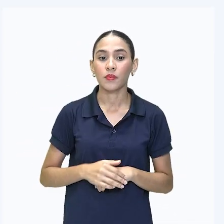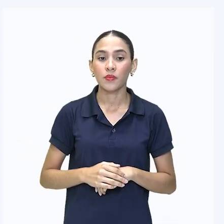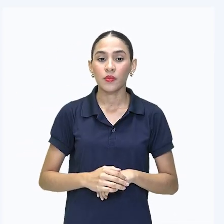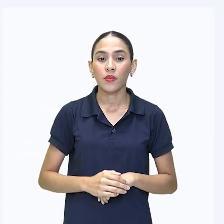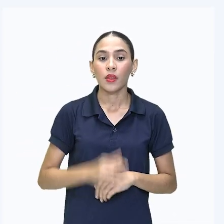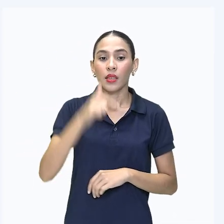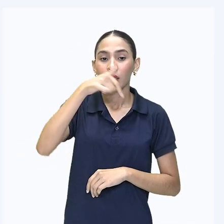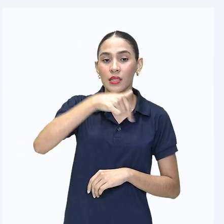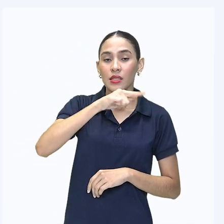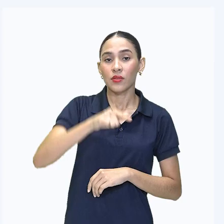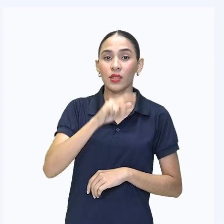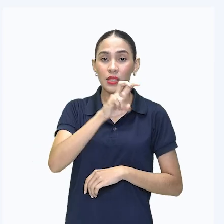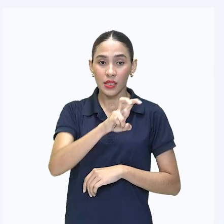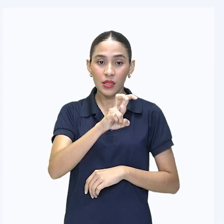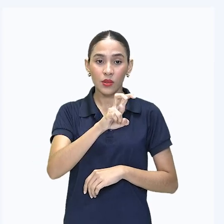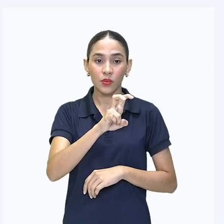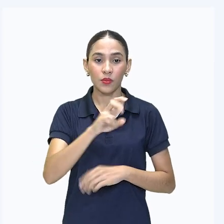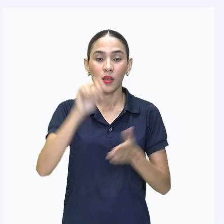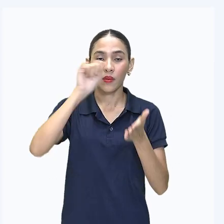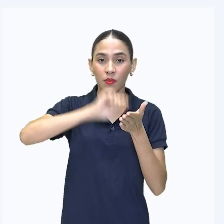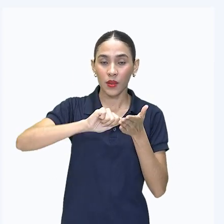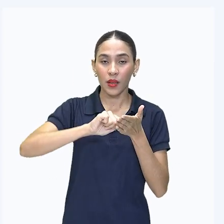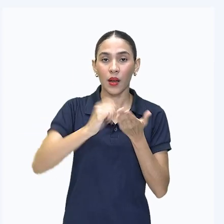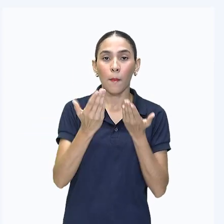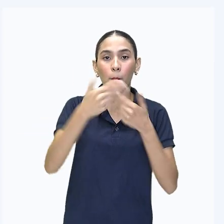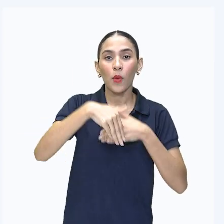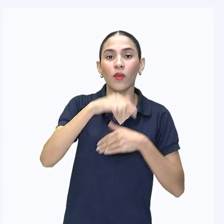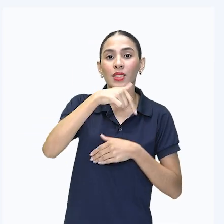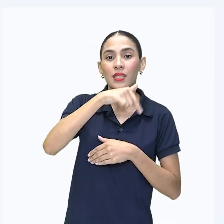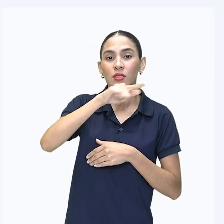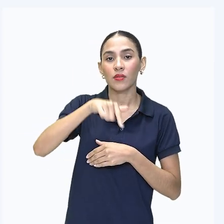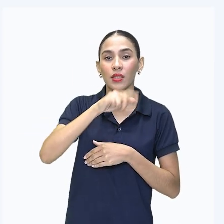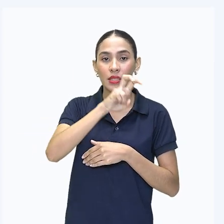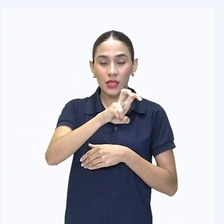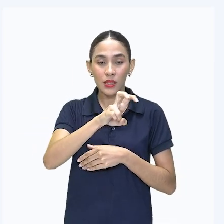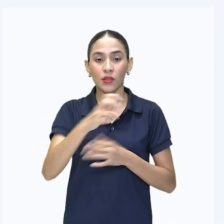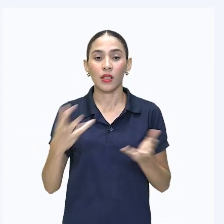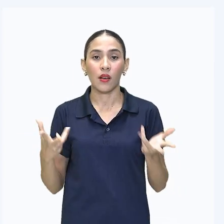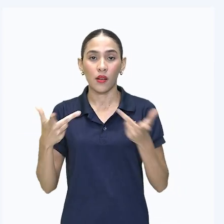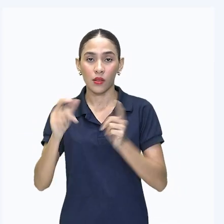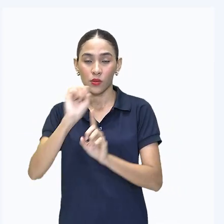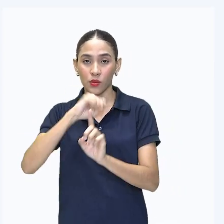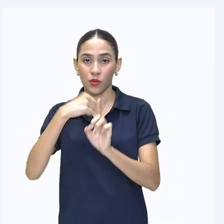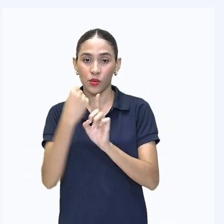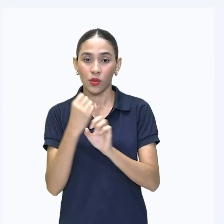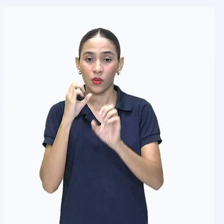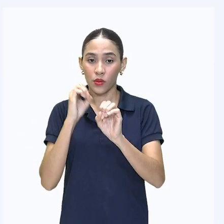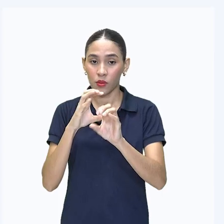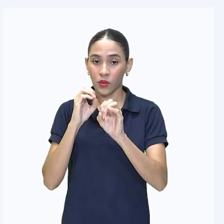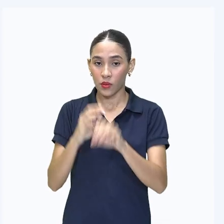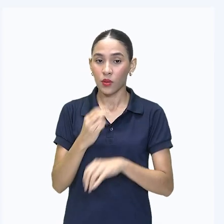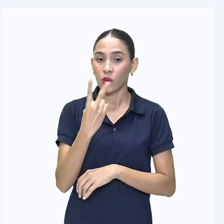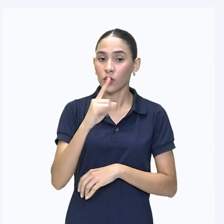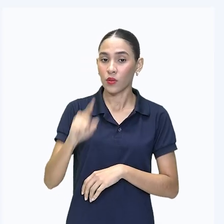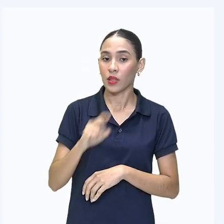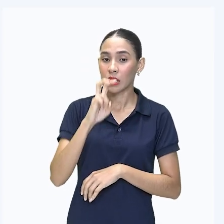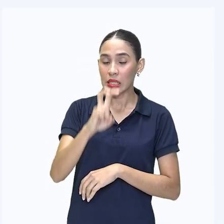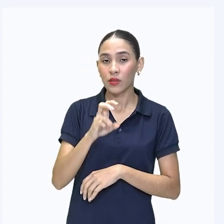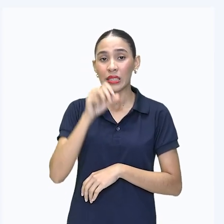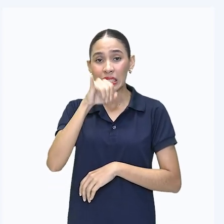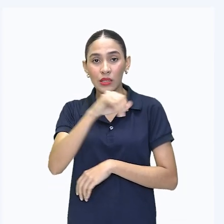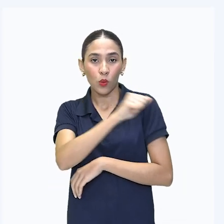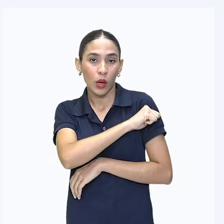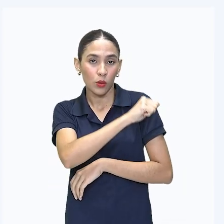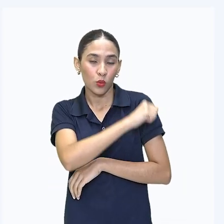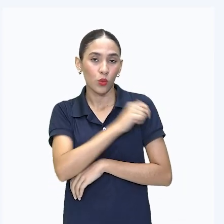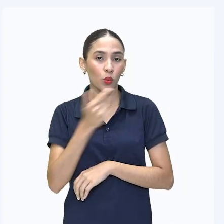ele vai tirar 7,5, a nota escrita vale 7,5 e a avaliação das habilidades socioeducacionais vale 2,5. O aluno